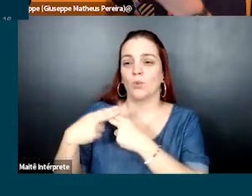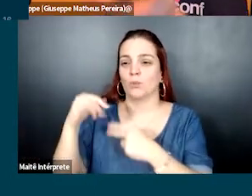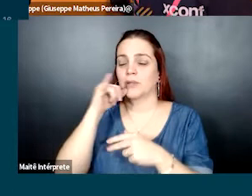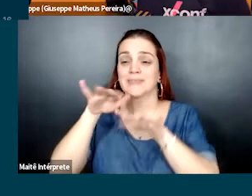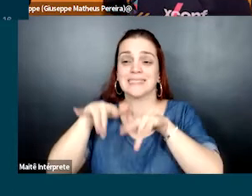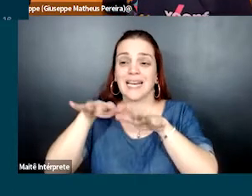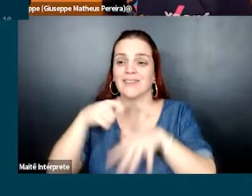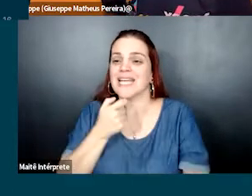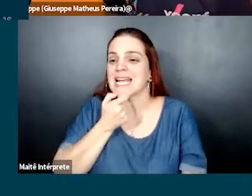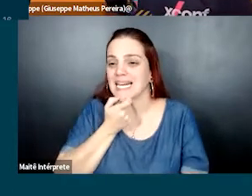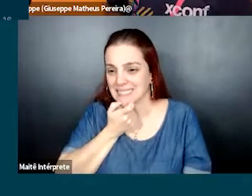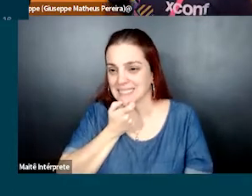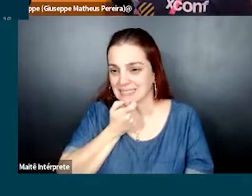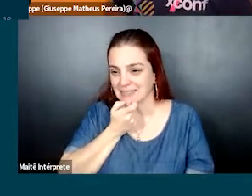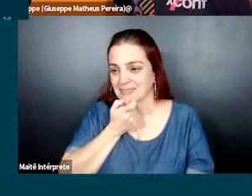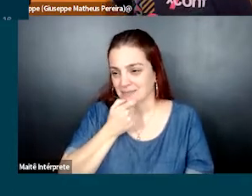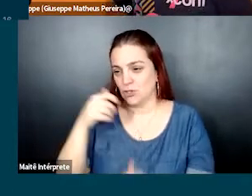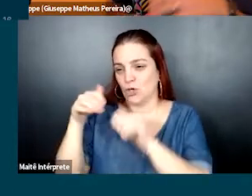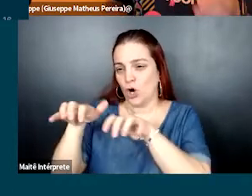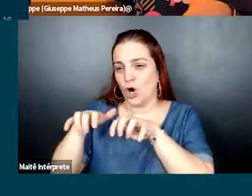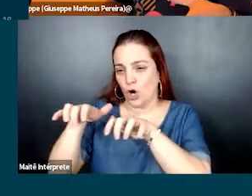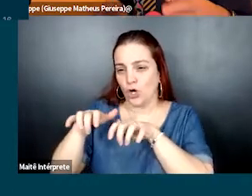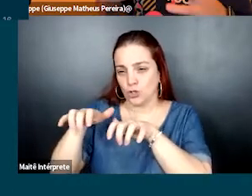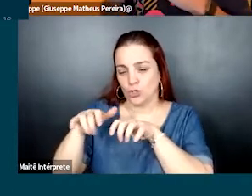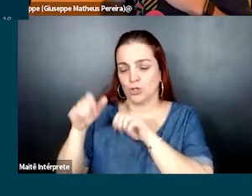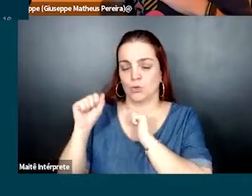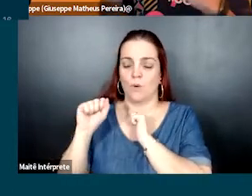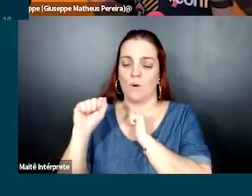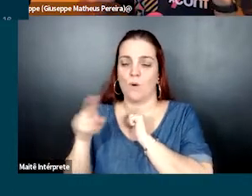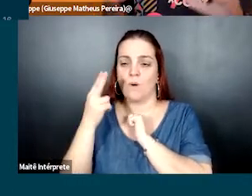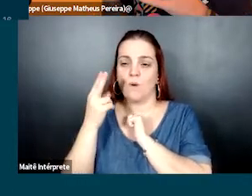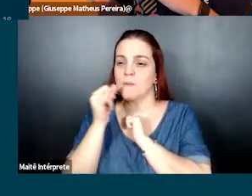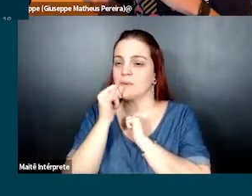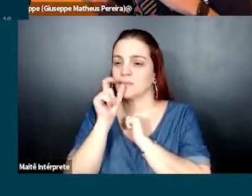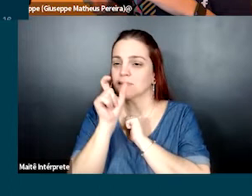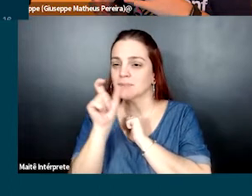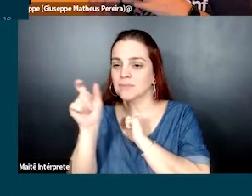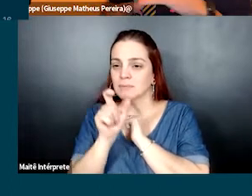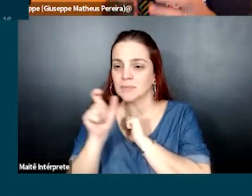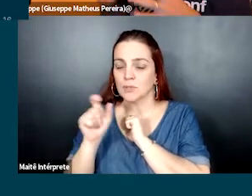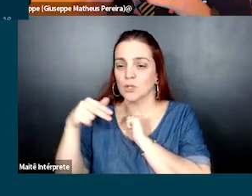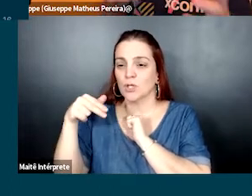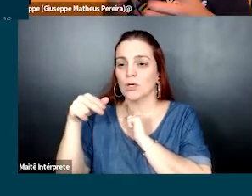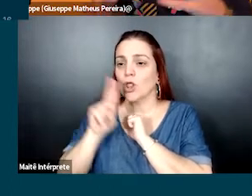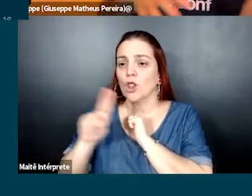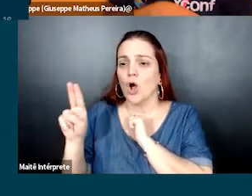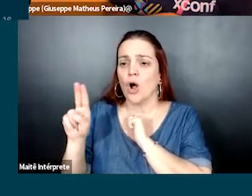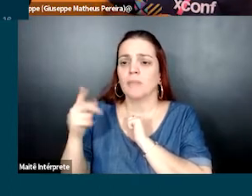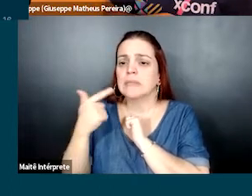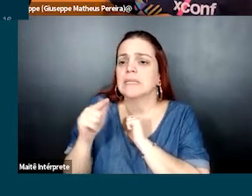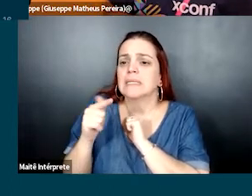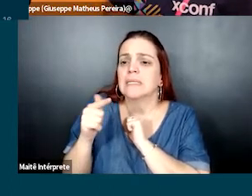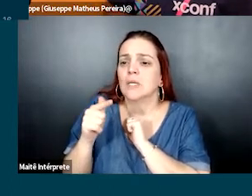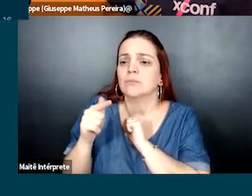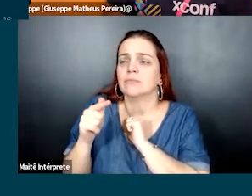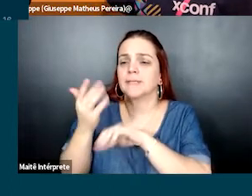código em inglês, por exemplo. Ou, pelo menos, escrever nomes, assim, escrever no código coisas que não existem